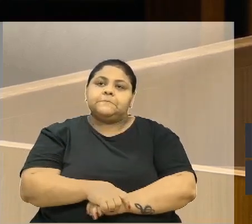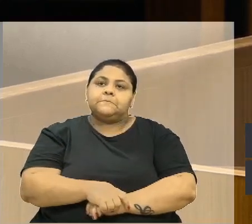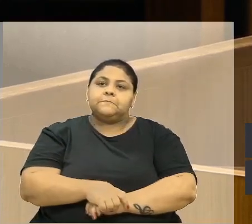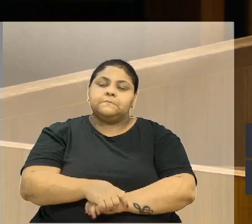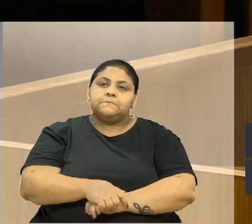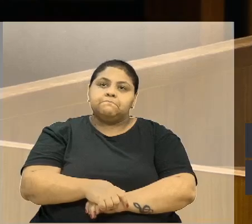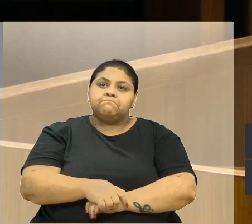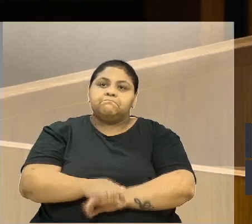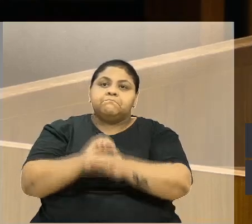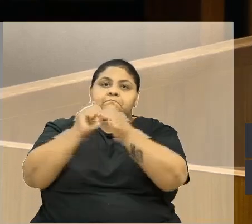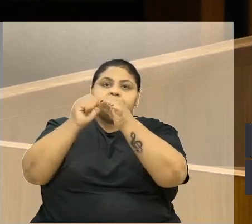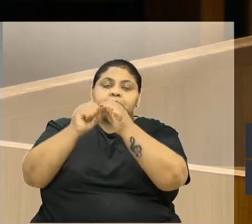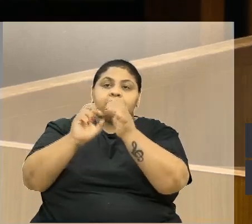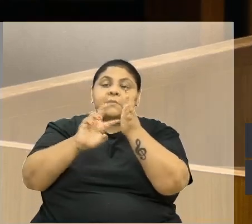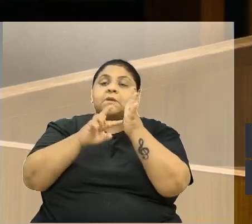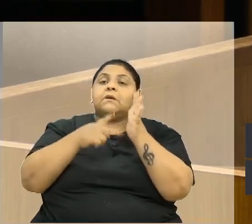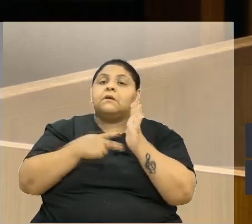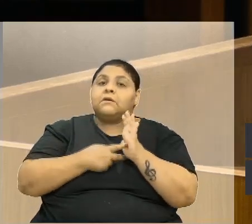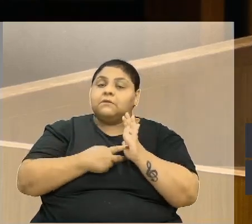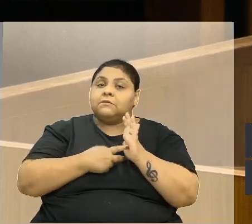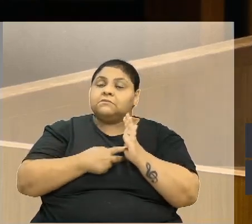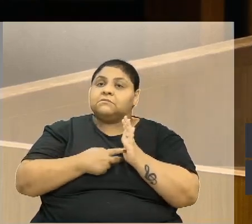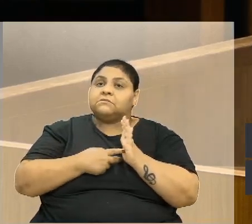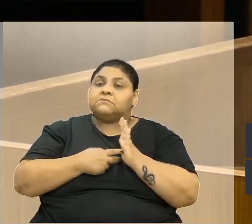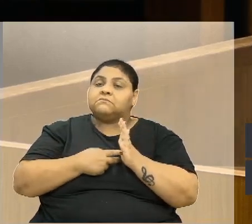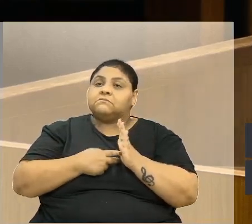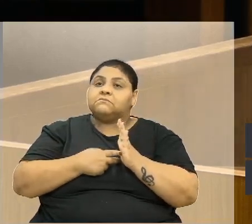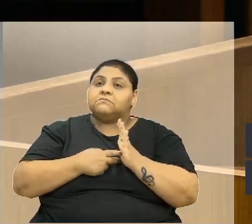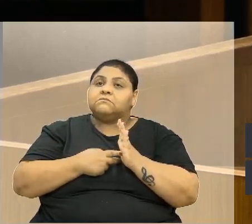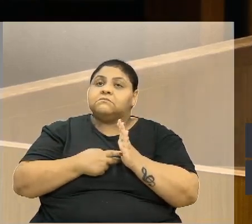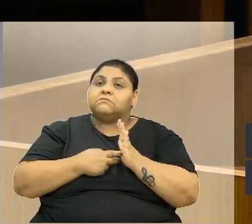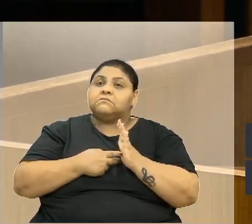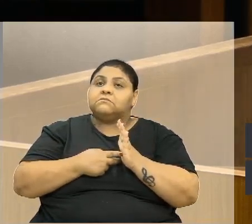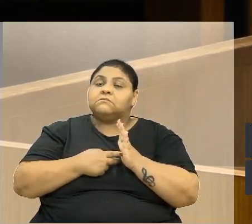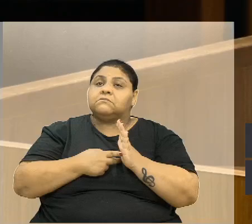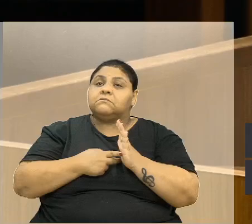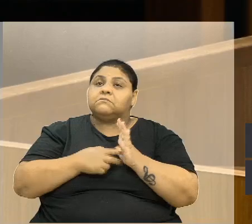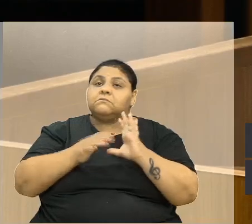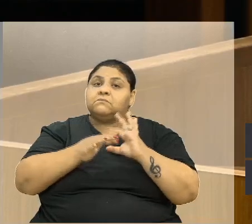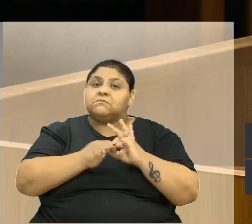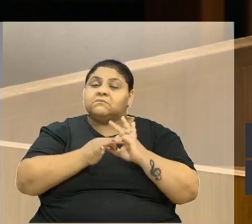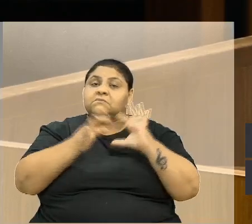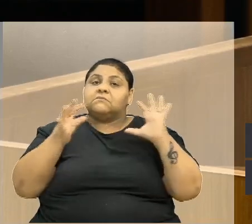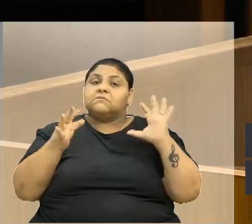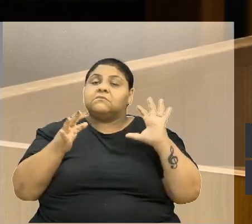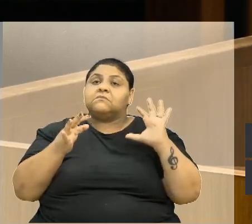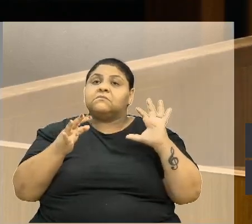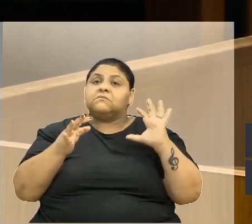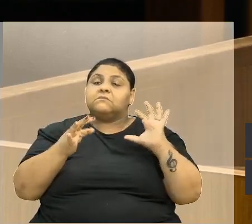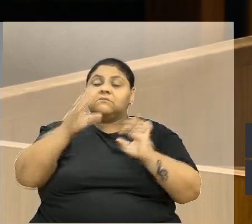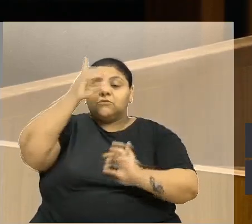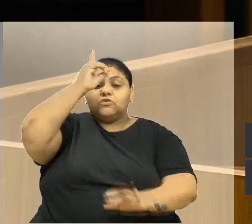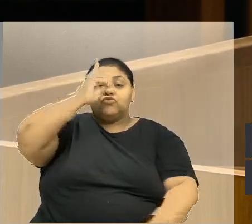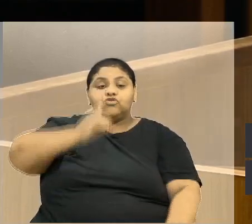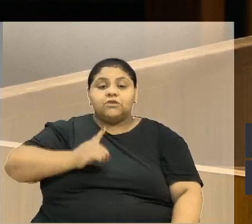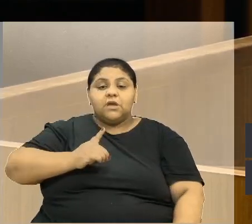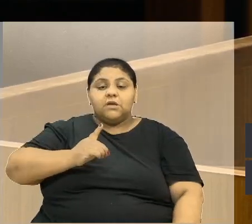diz respeito, né, à proclamação da Declaração dos